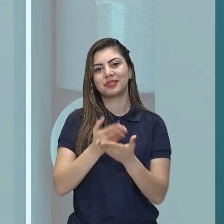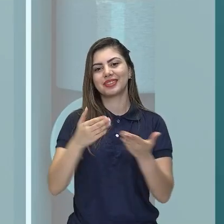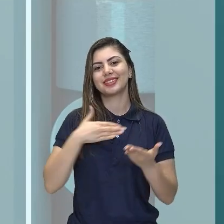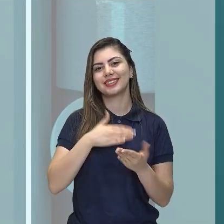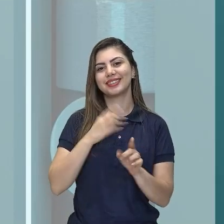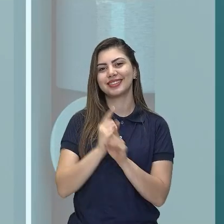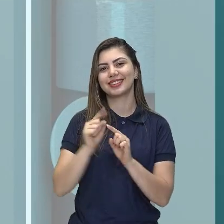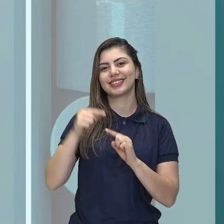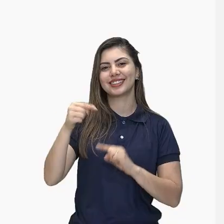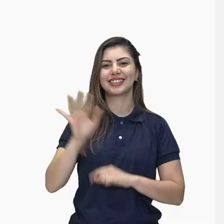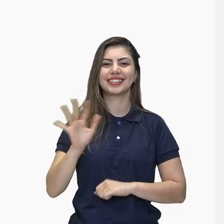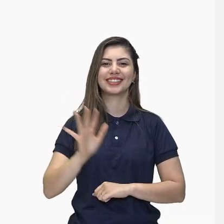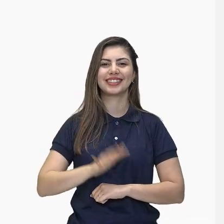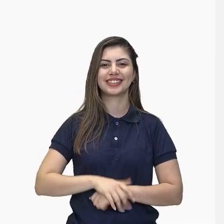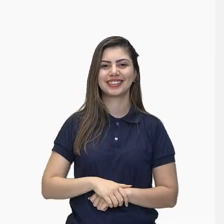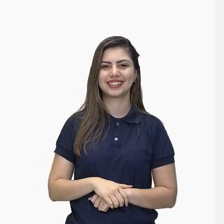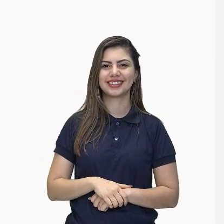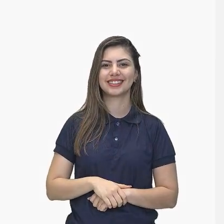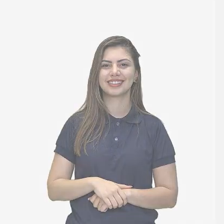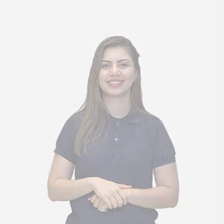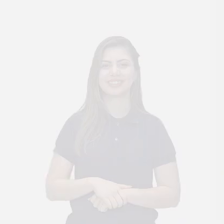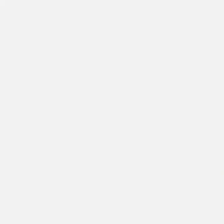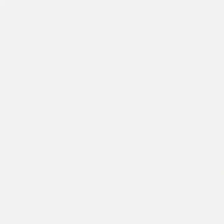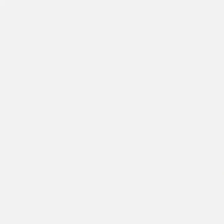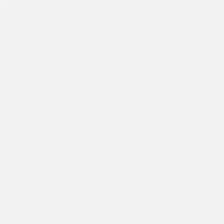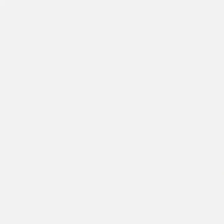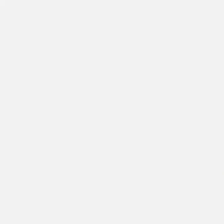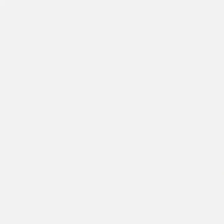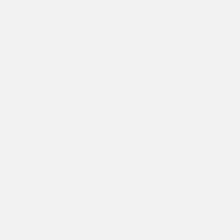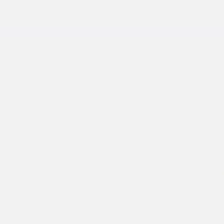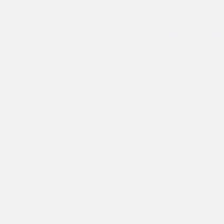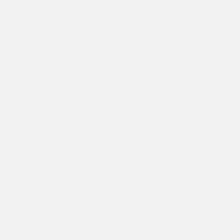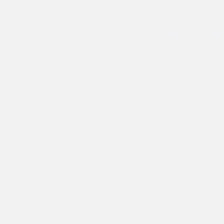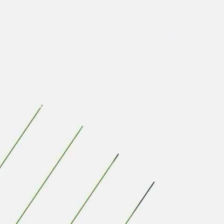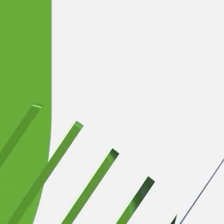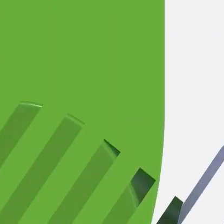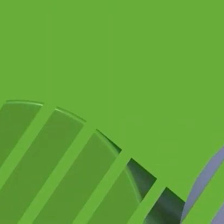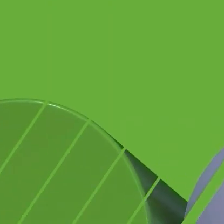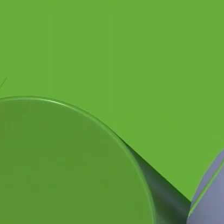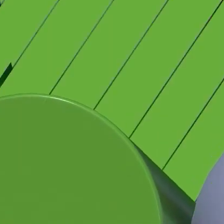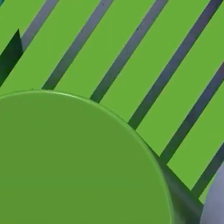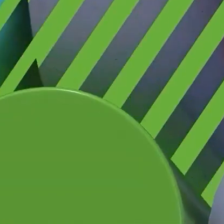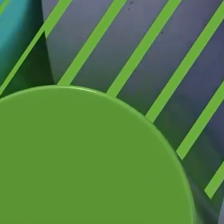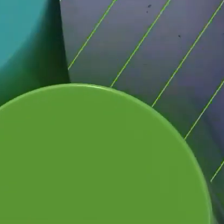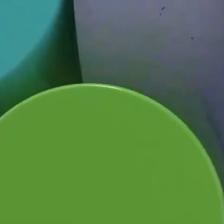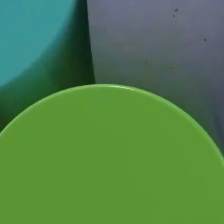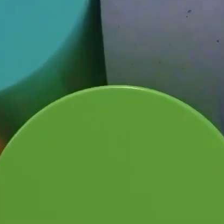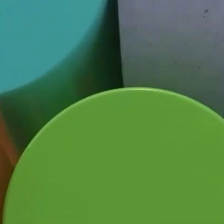gostado e até a próxima.